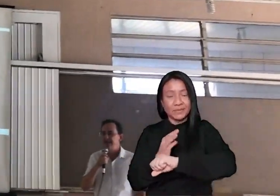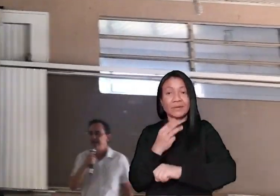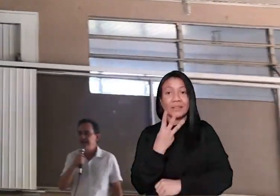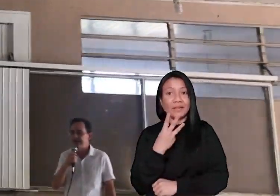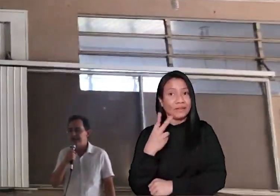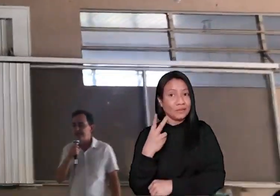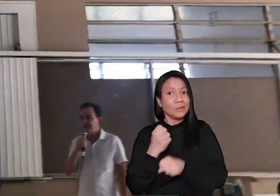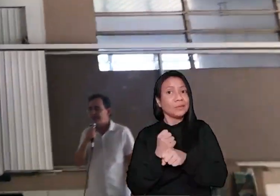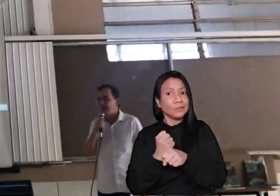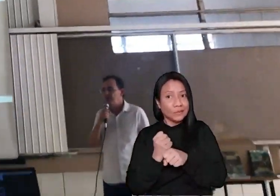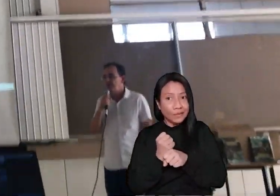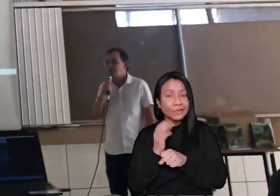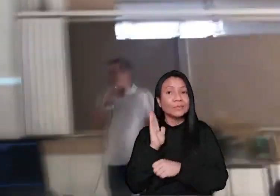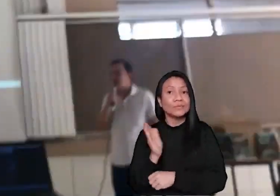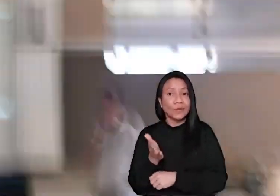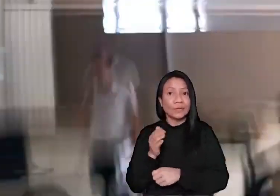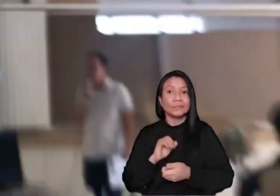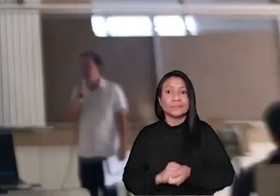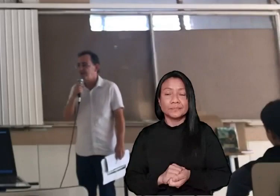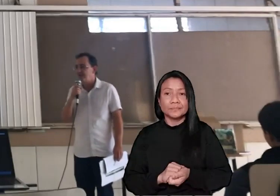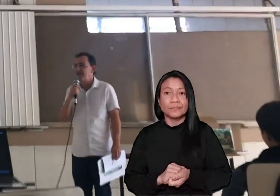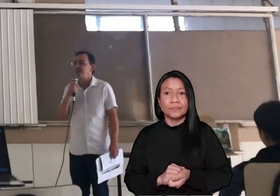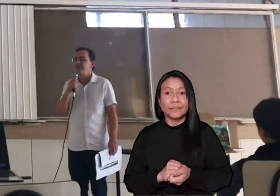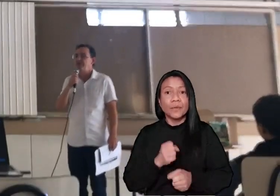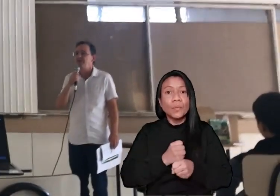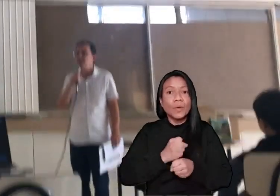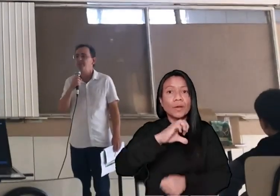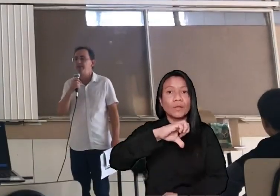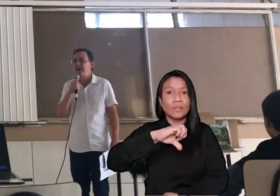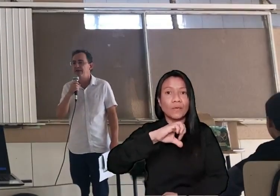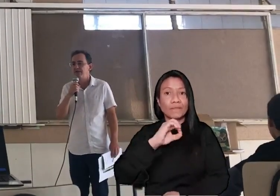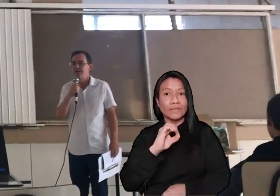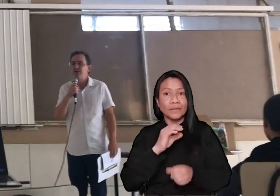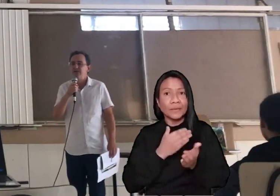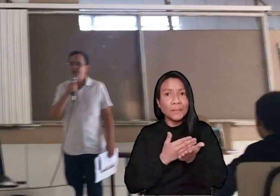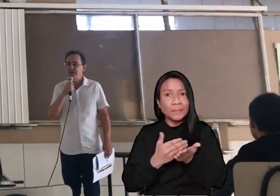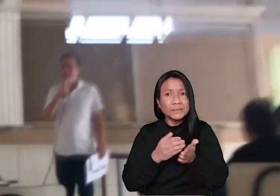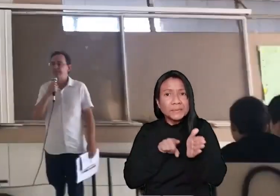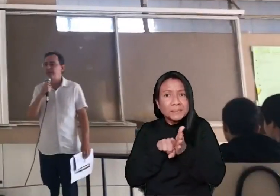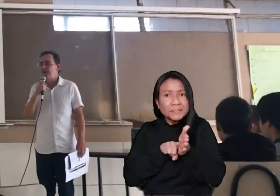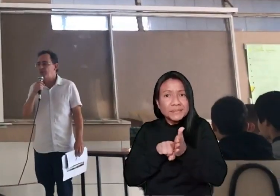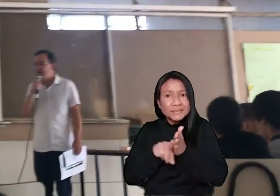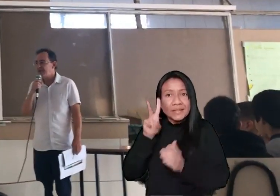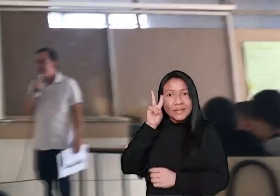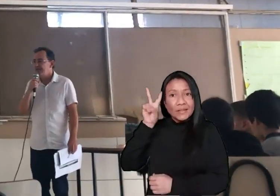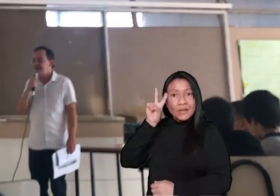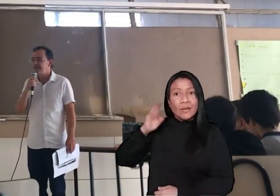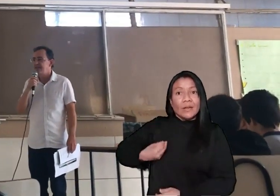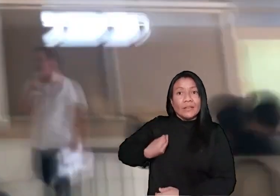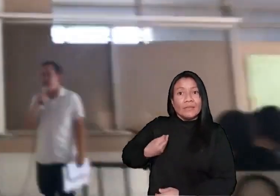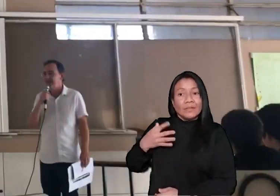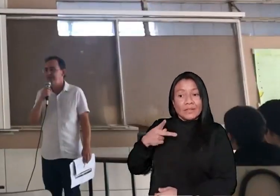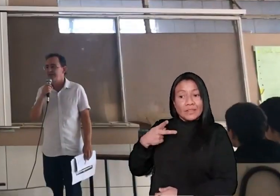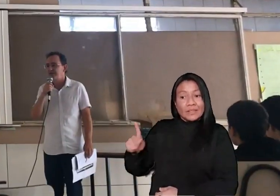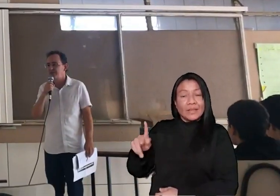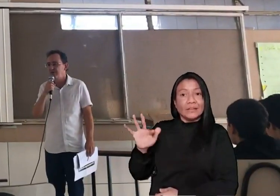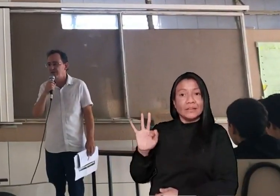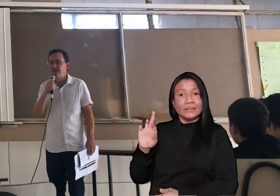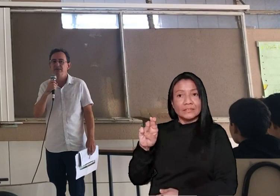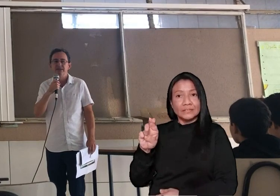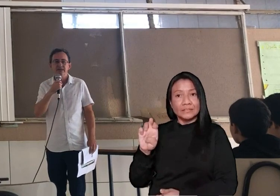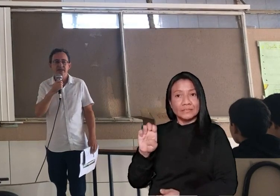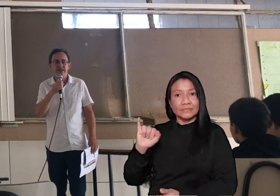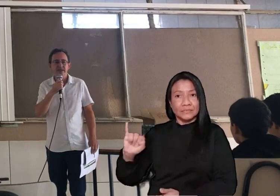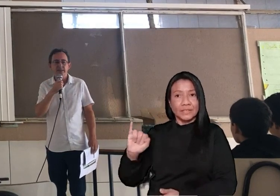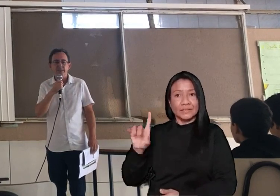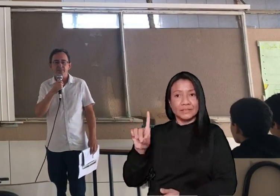comecei a trabalhar um pouco sobre a história do Frei Deodato. Foi o primeiro frei, o primeiro padre a se estabelecer em Francisco